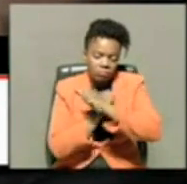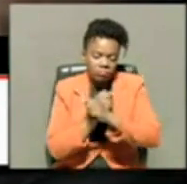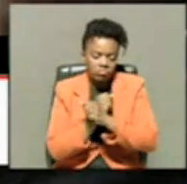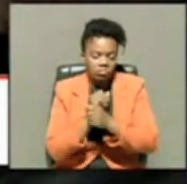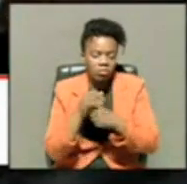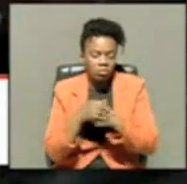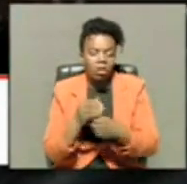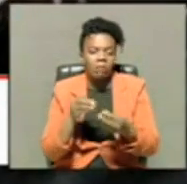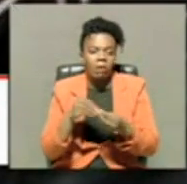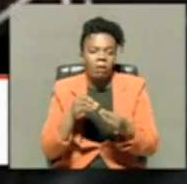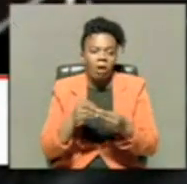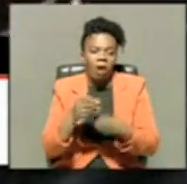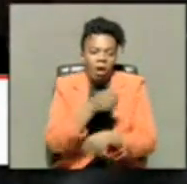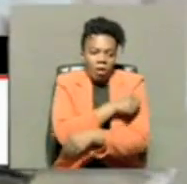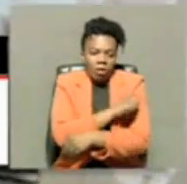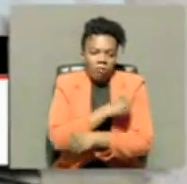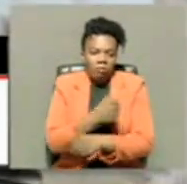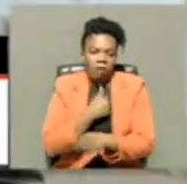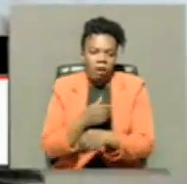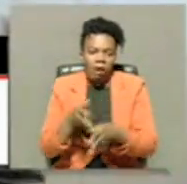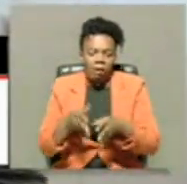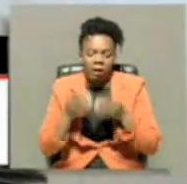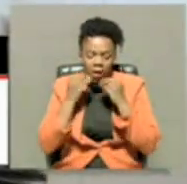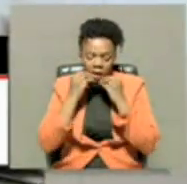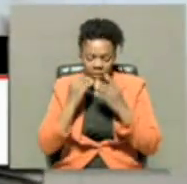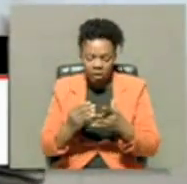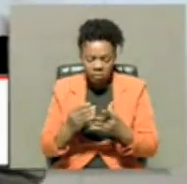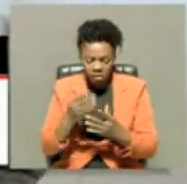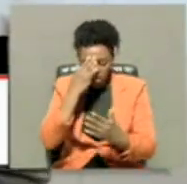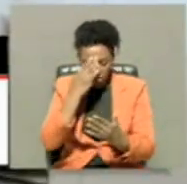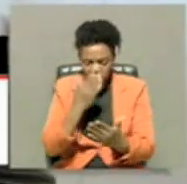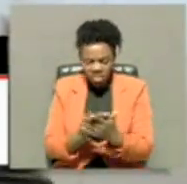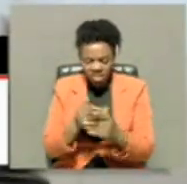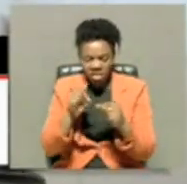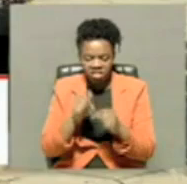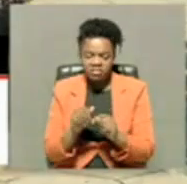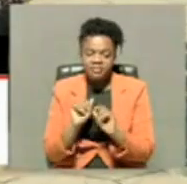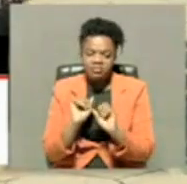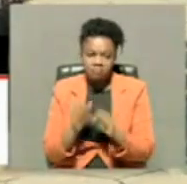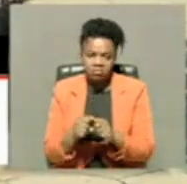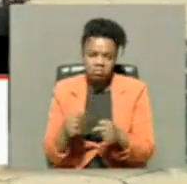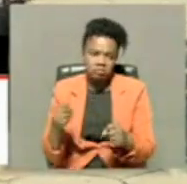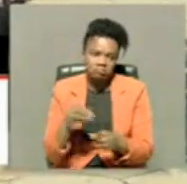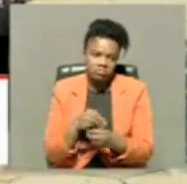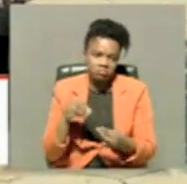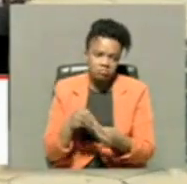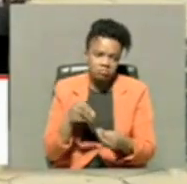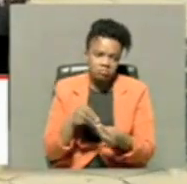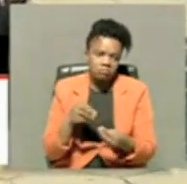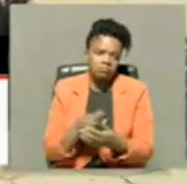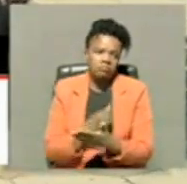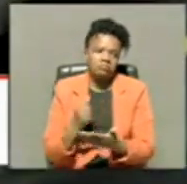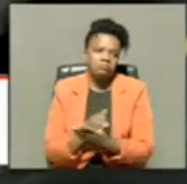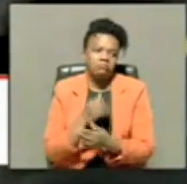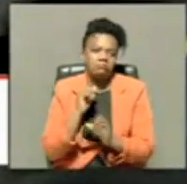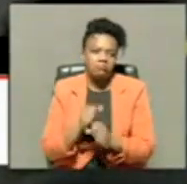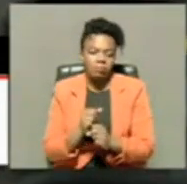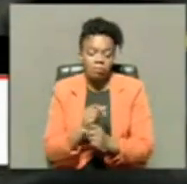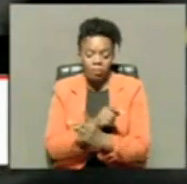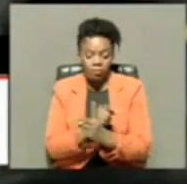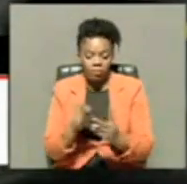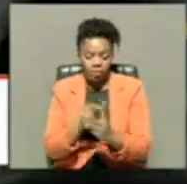a nível de cuidados primários nessas unidades, e acreditamos nós que não vai faltar capacidade para respondermos a este desafio.